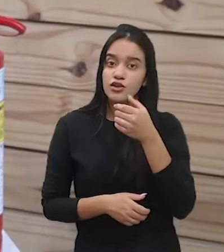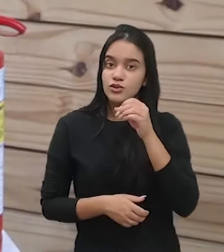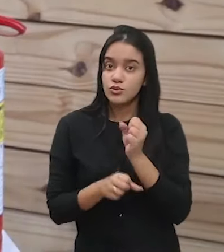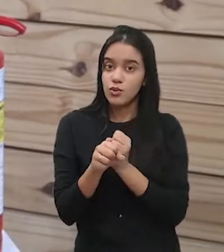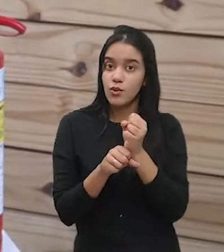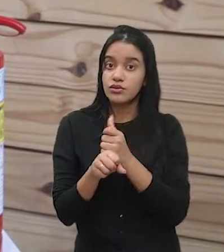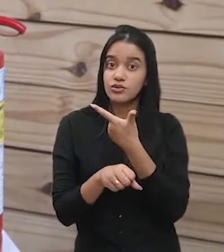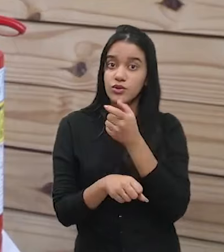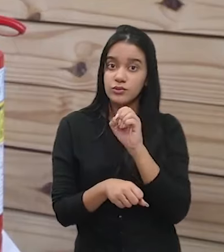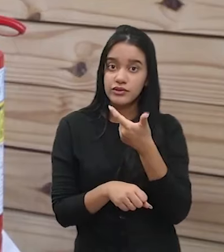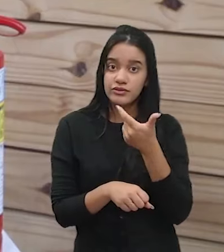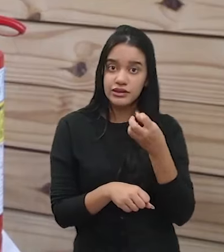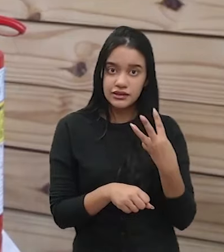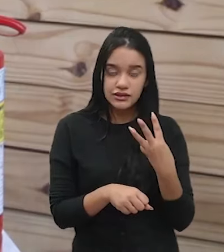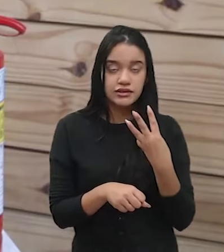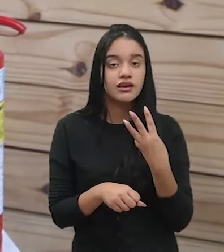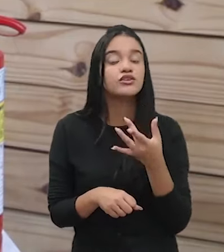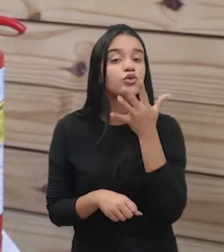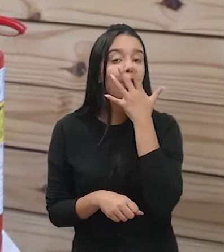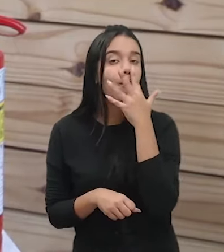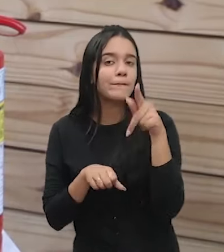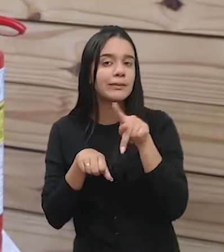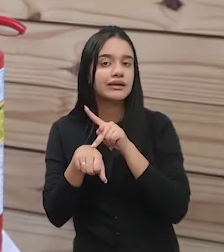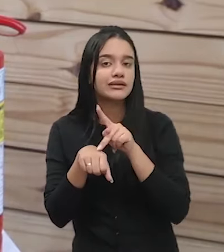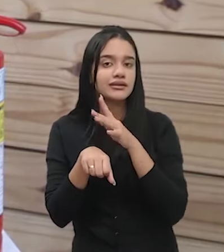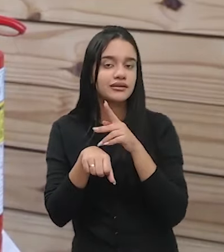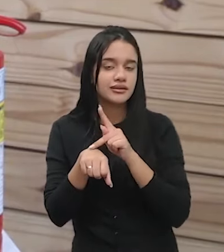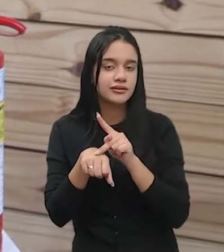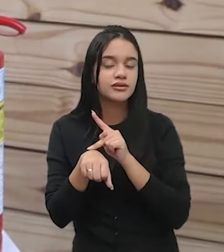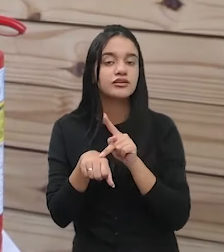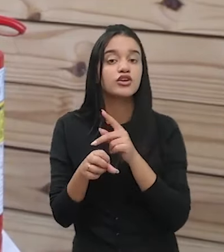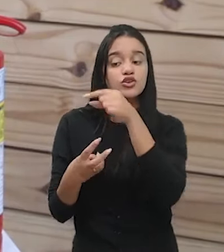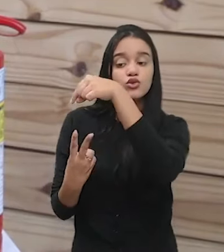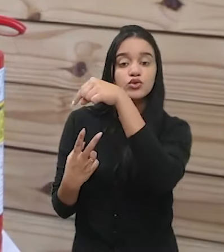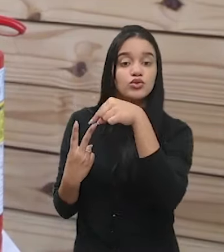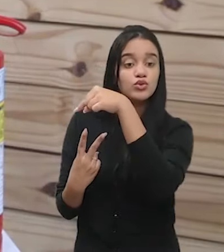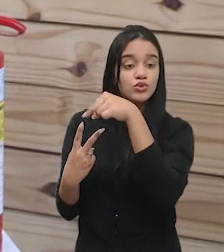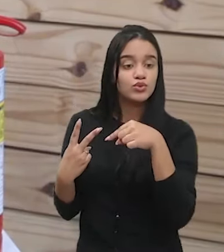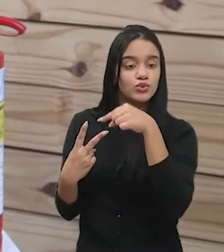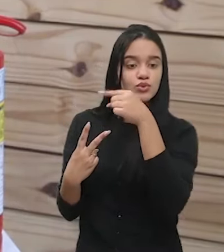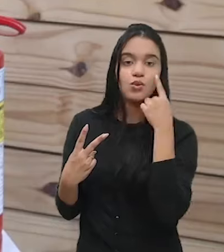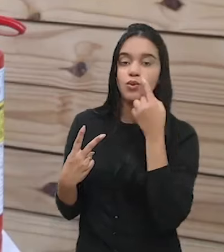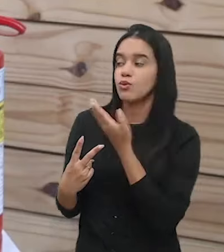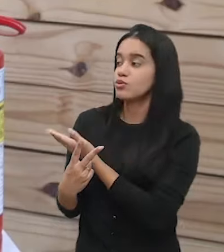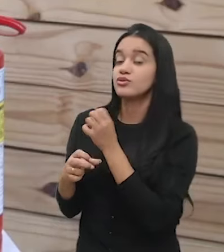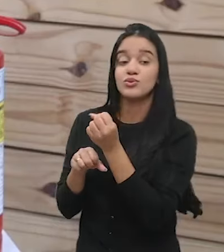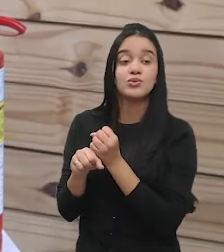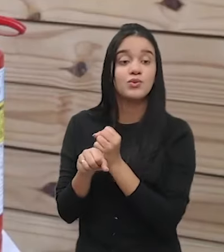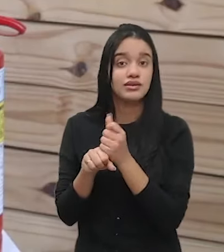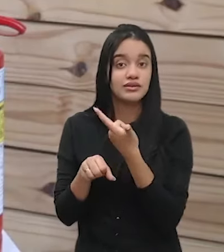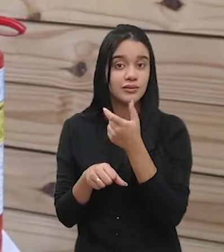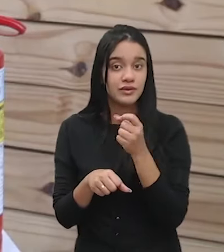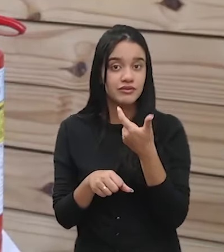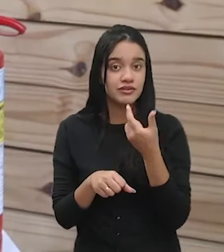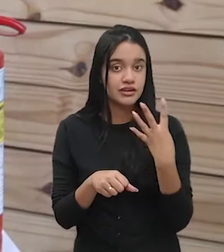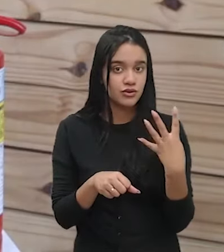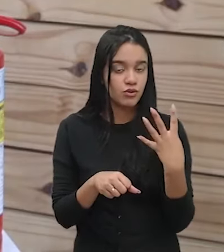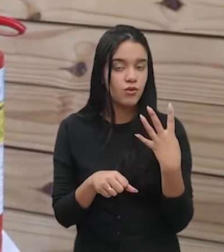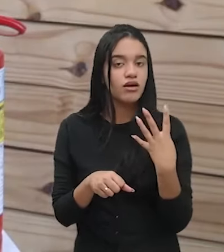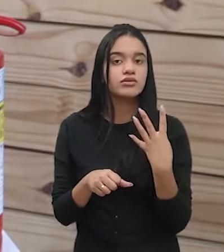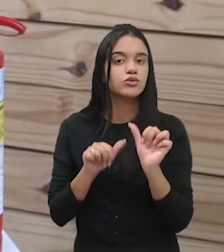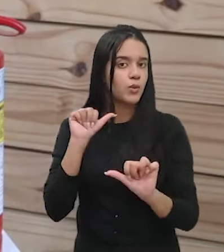usou a cor preta então isso indica que esses meus dois extintores no ano de 2024 ainda não passou por manutenção